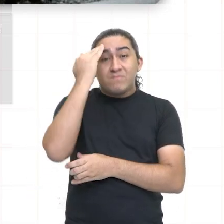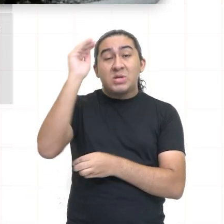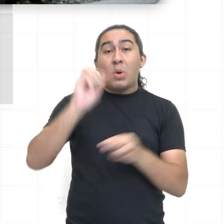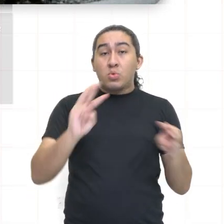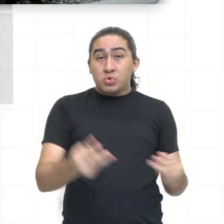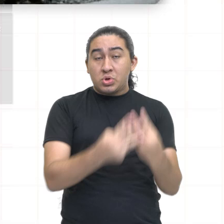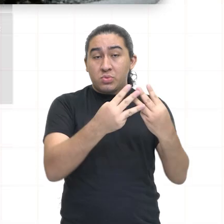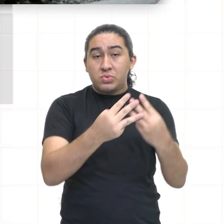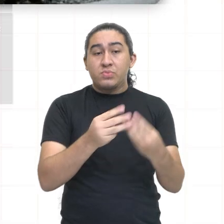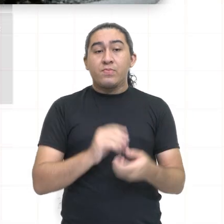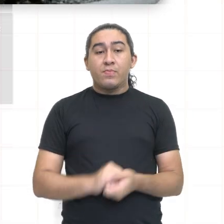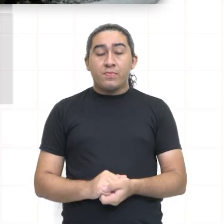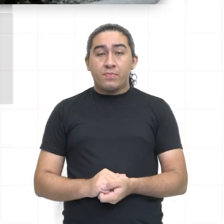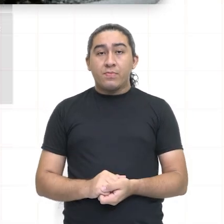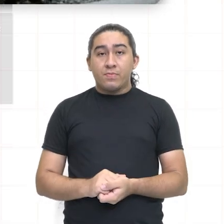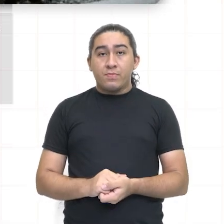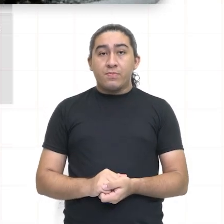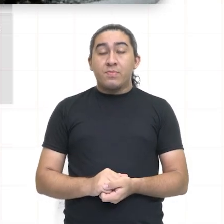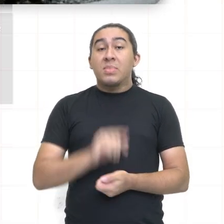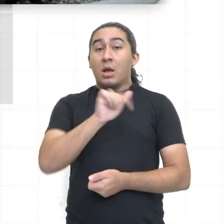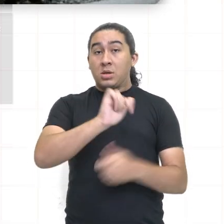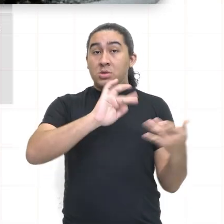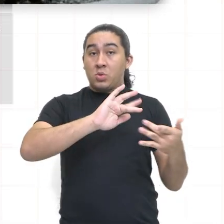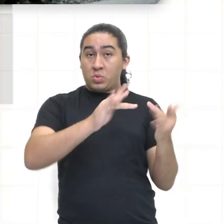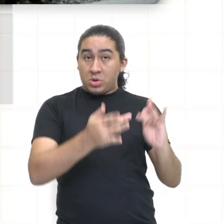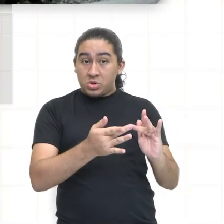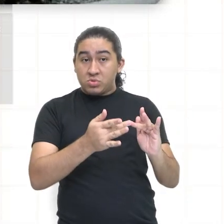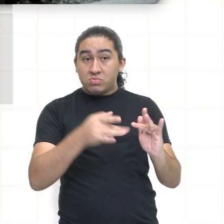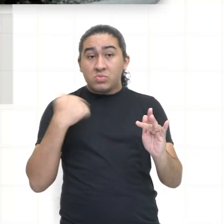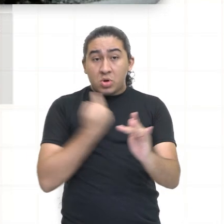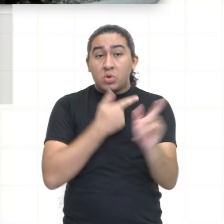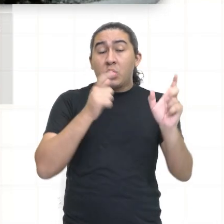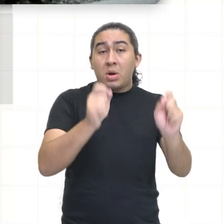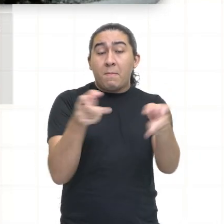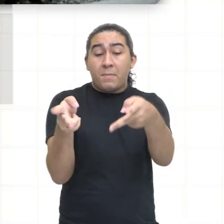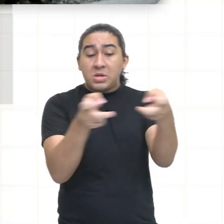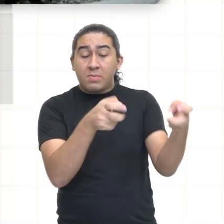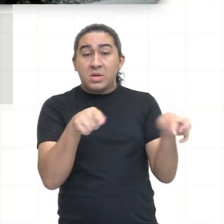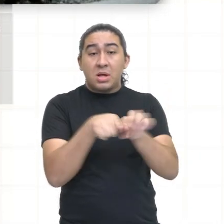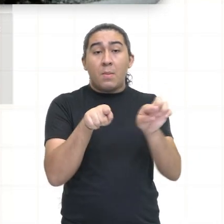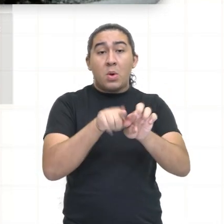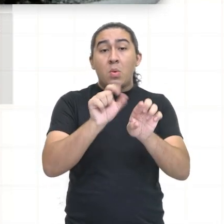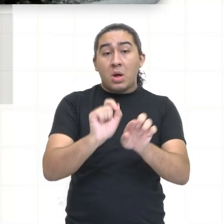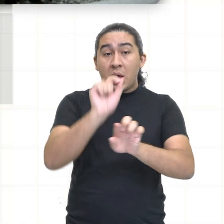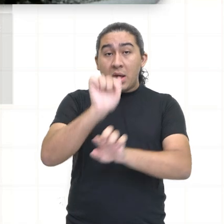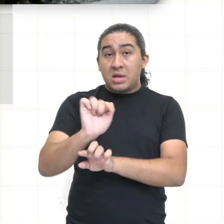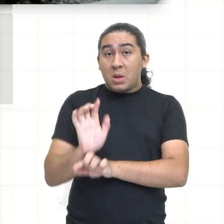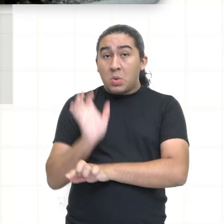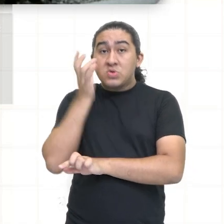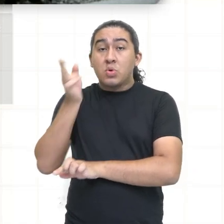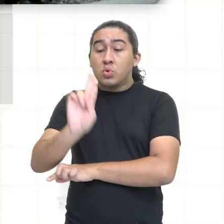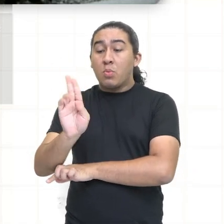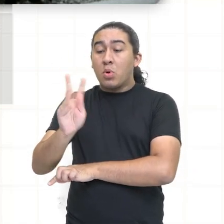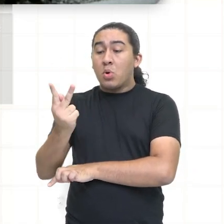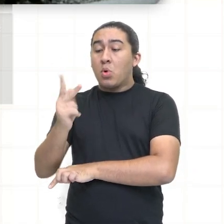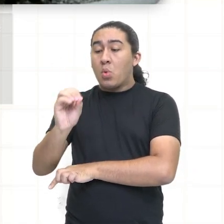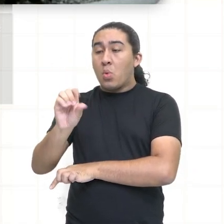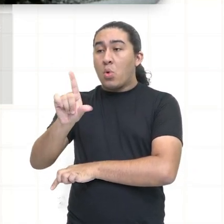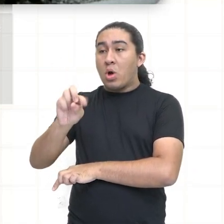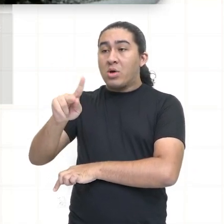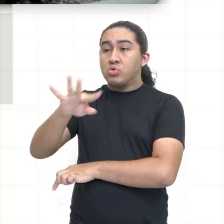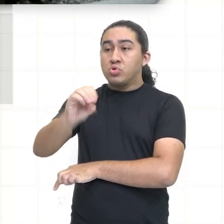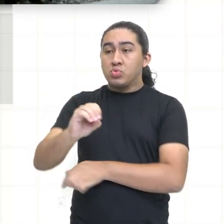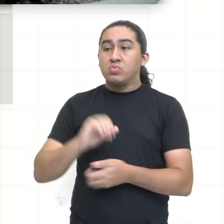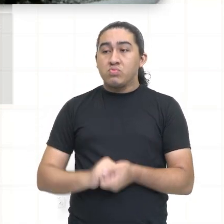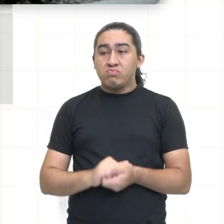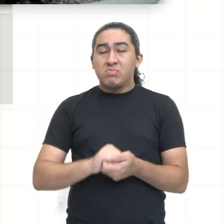especialmente os judeus. Nesse contexto, vamos ver a presença do Holocausto. O que foi o Holocausto?